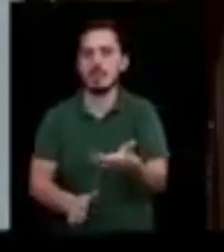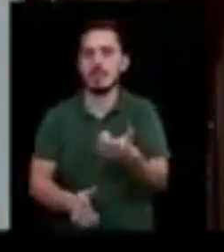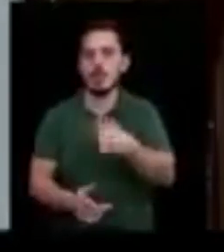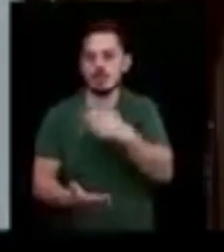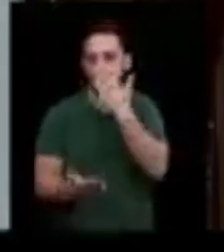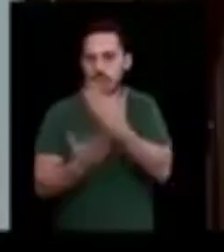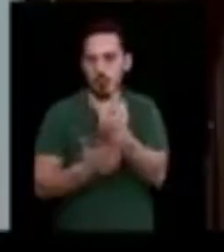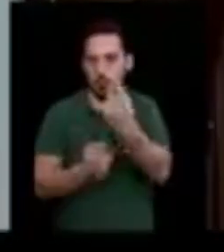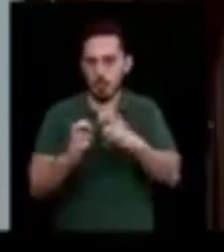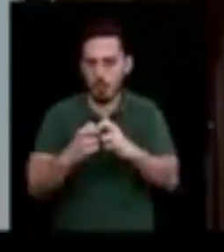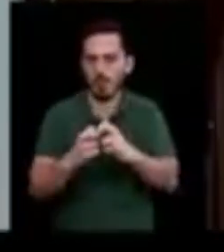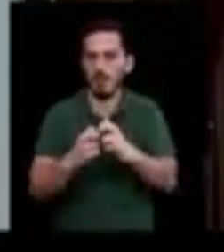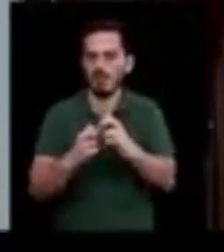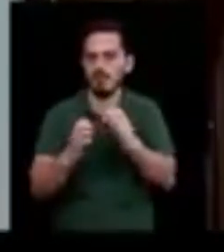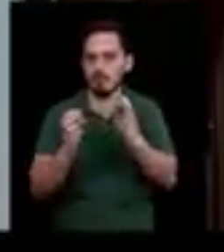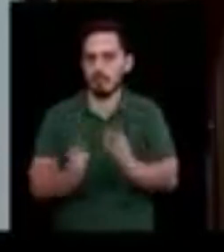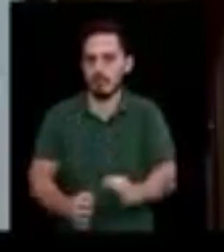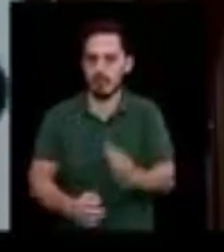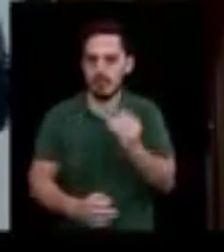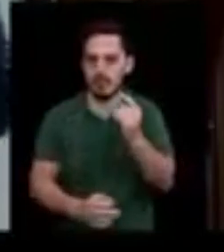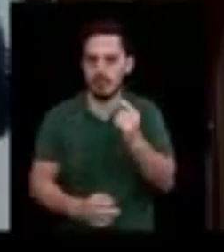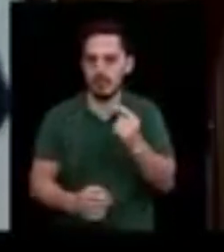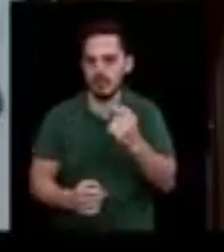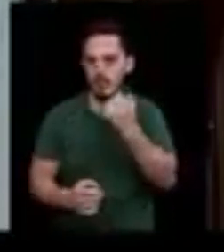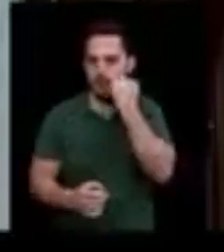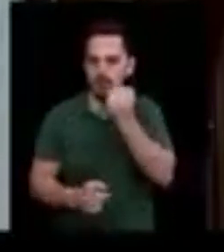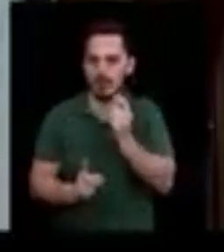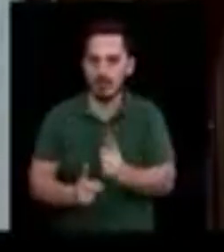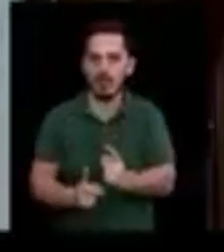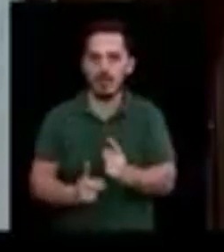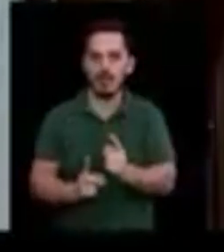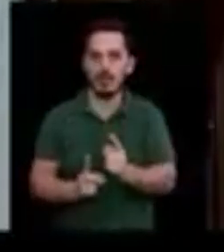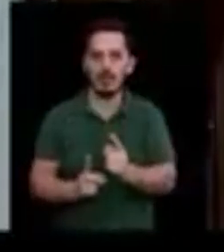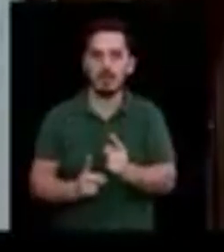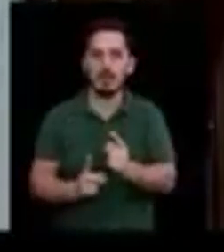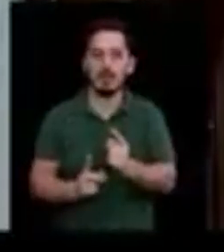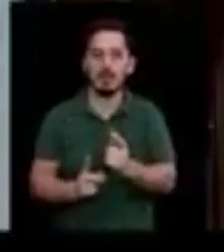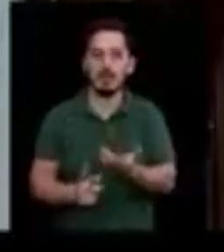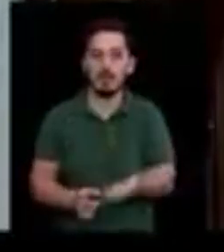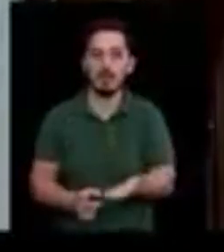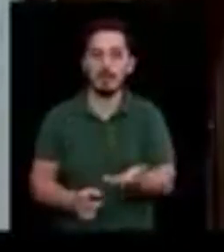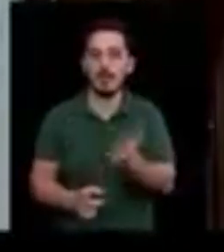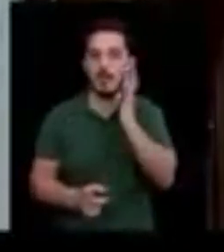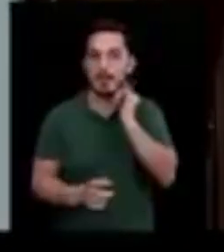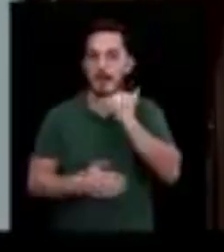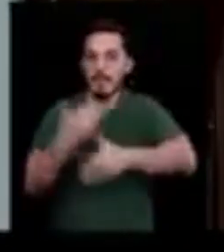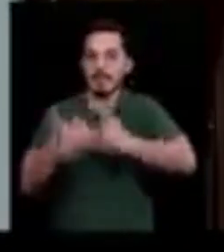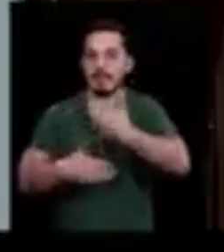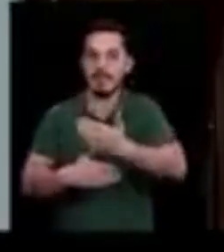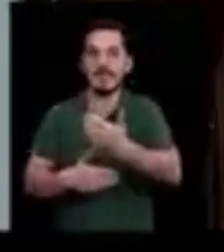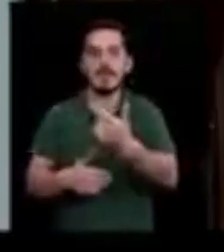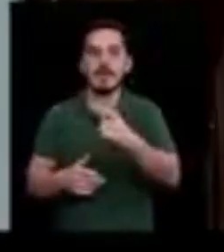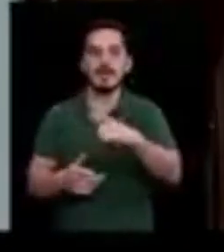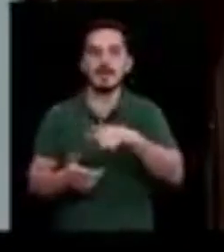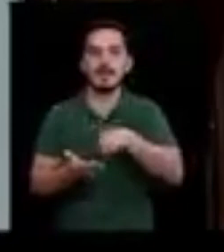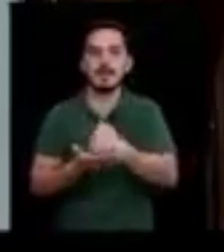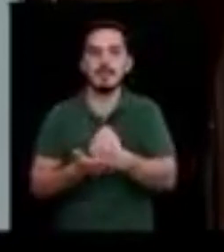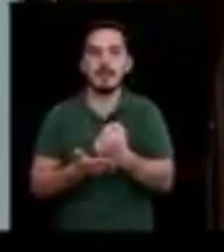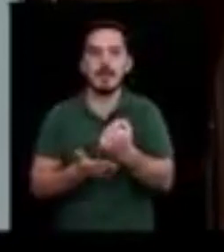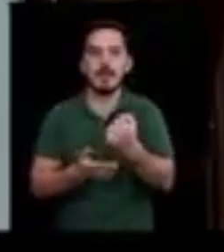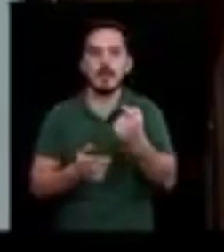deparamos-nos aqui com um problema significativo. É que, por mais que se tente avançar, acaba por haver sempre